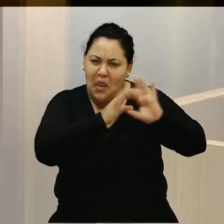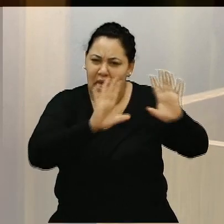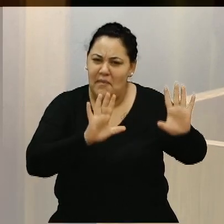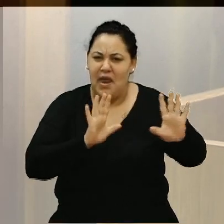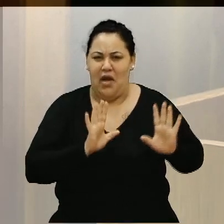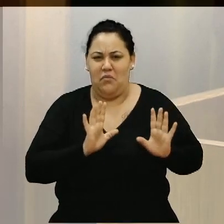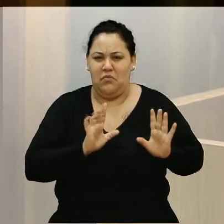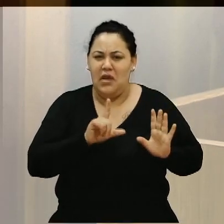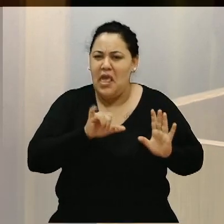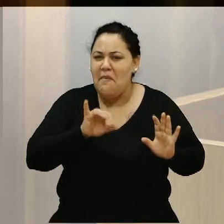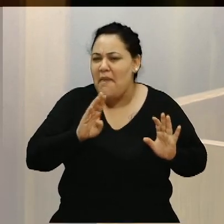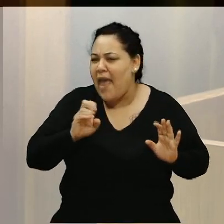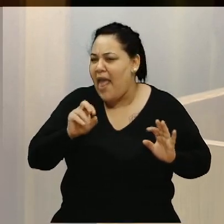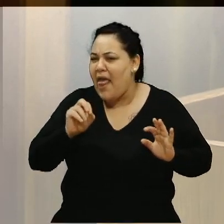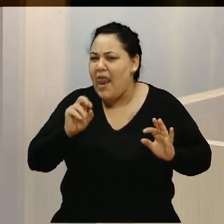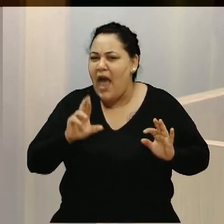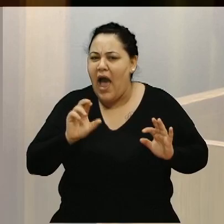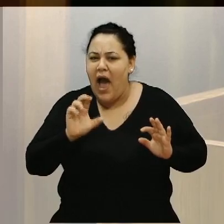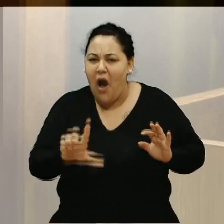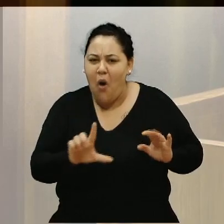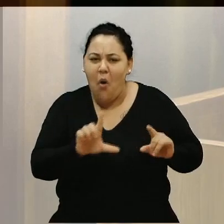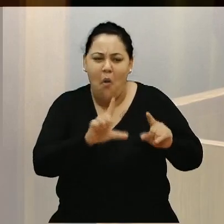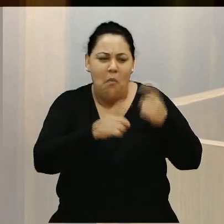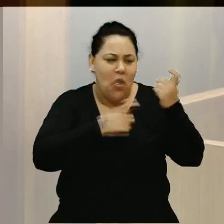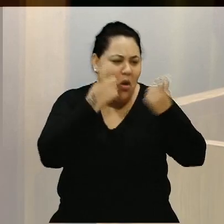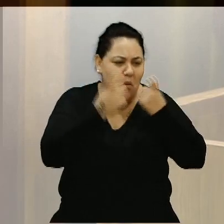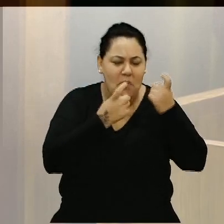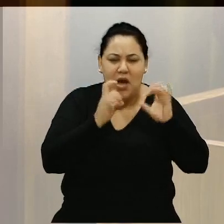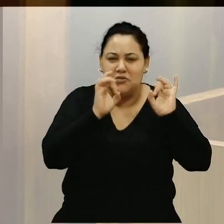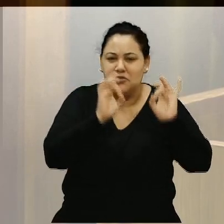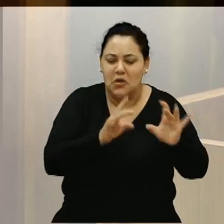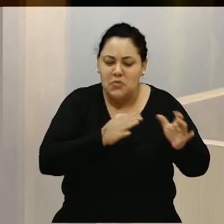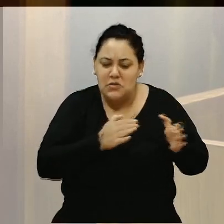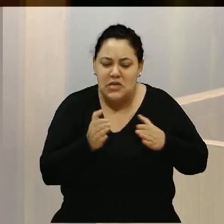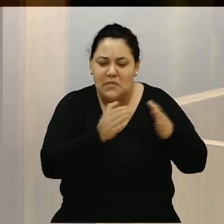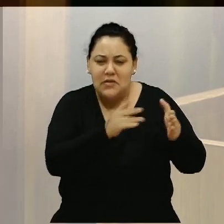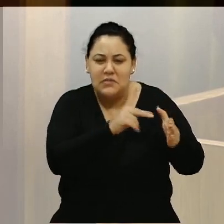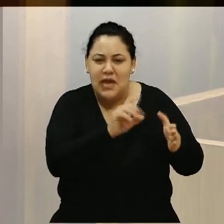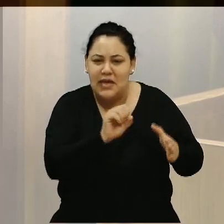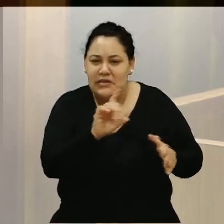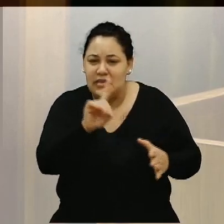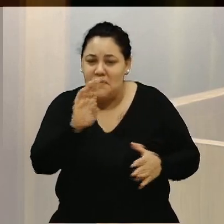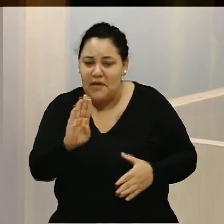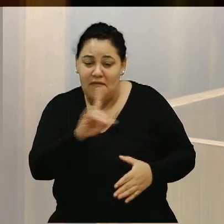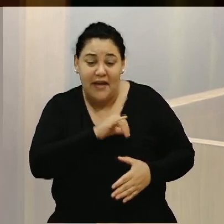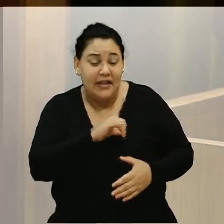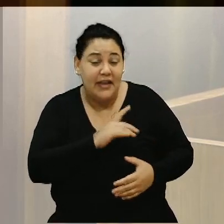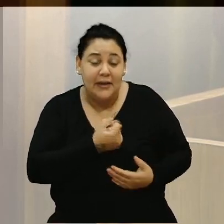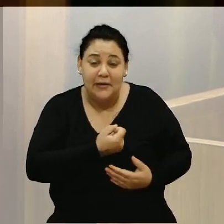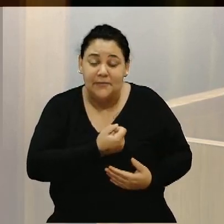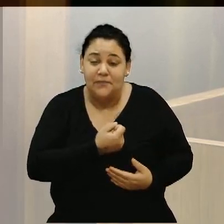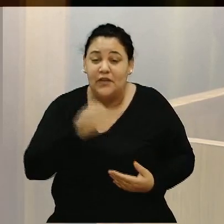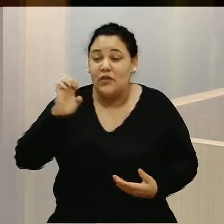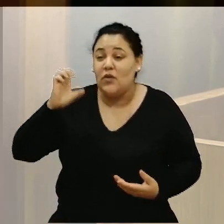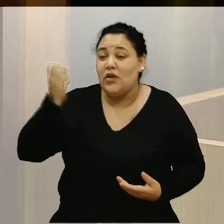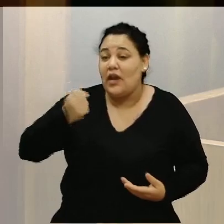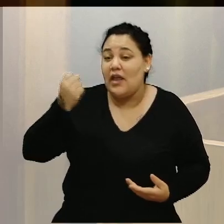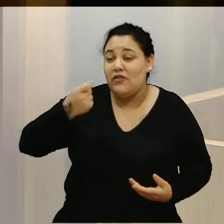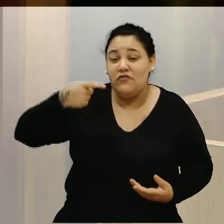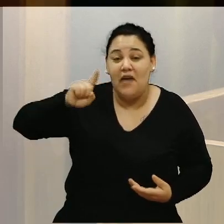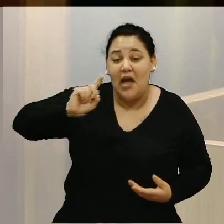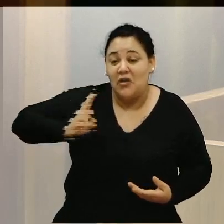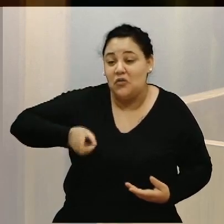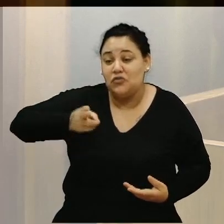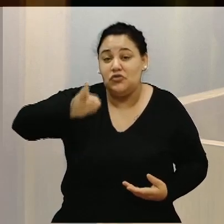preocupado, ele pessoalmente, com os caminhos que o PSDB nacional vão ter, se ele vai ser pré-candidato à presidência